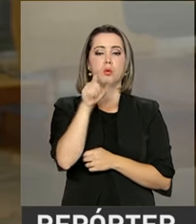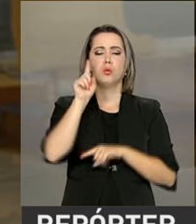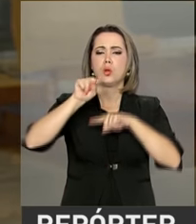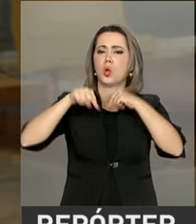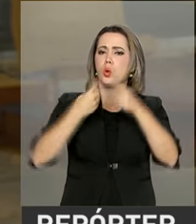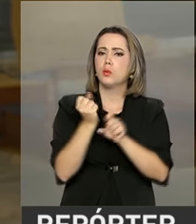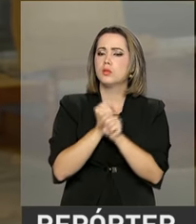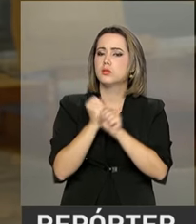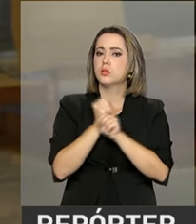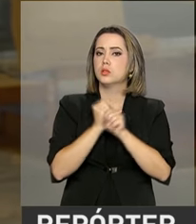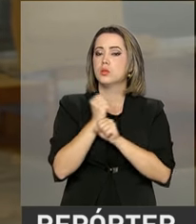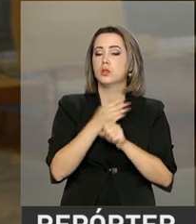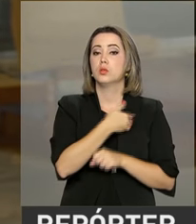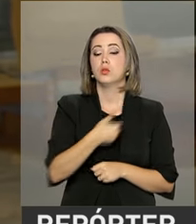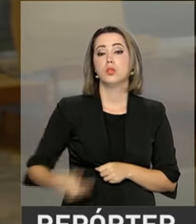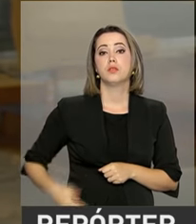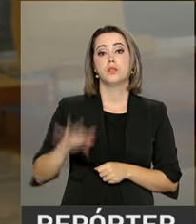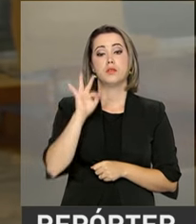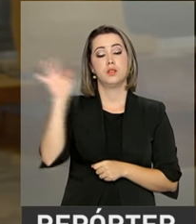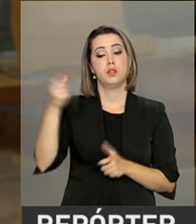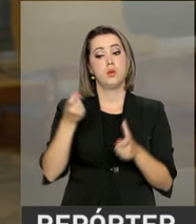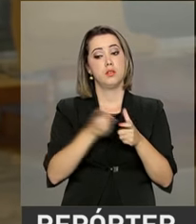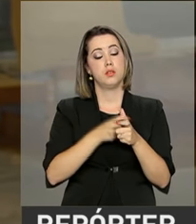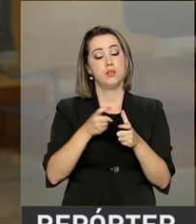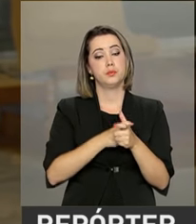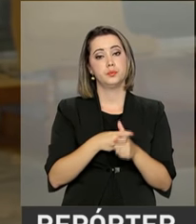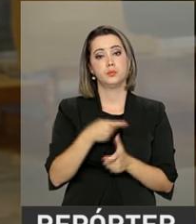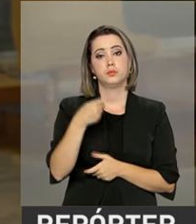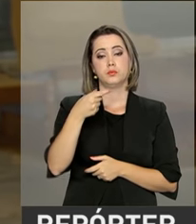que vem o governo federal vai ter um déficit de